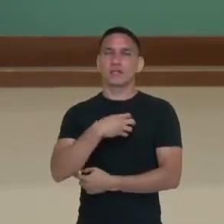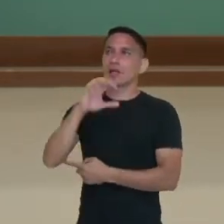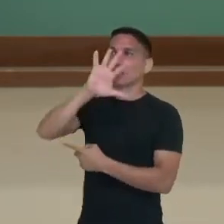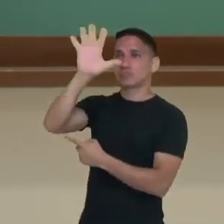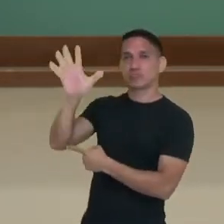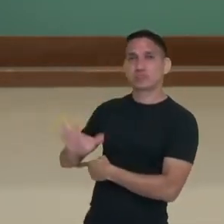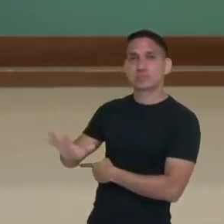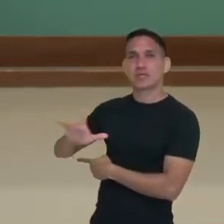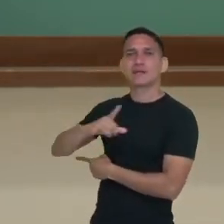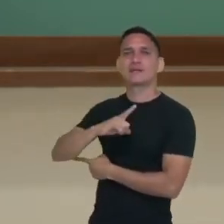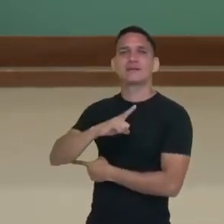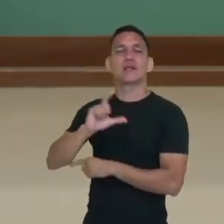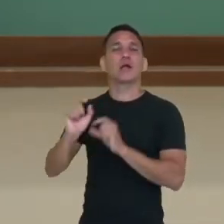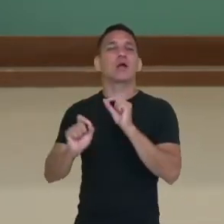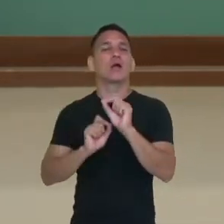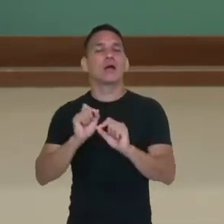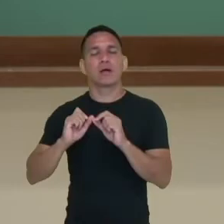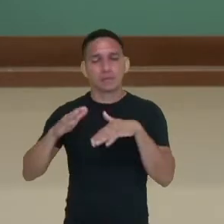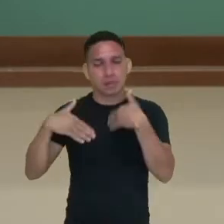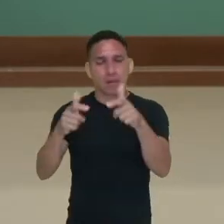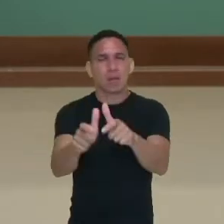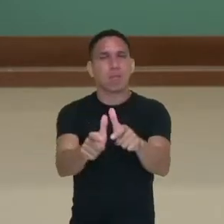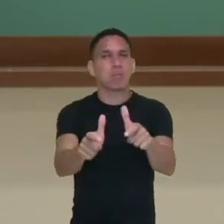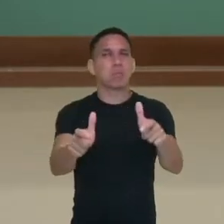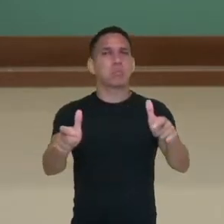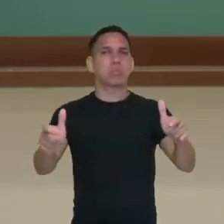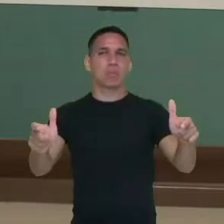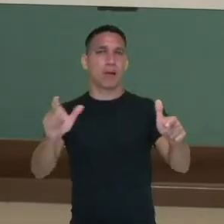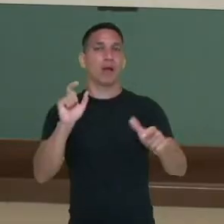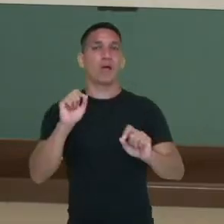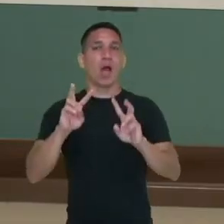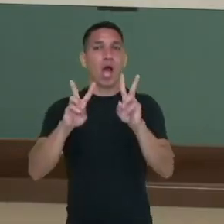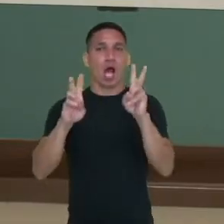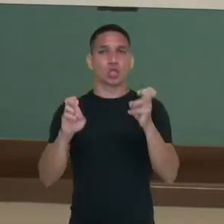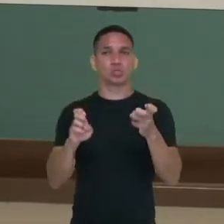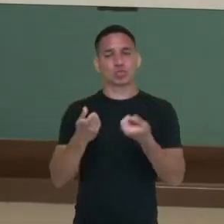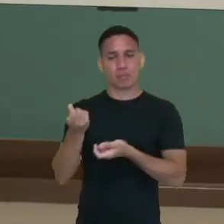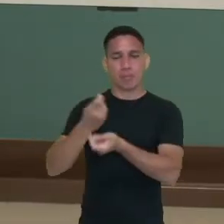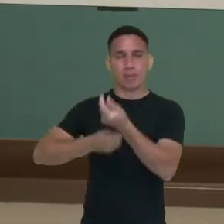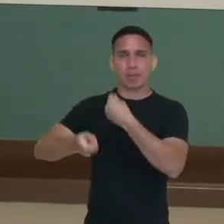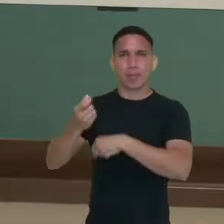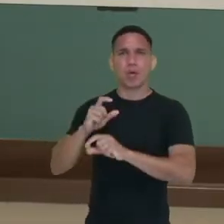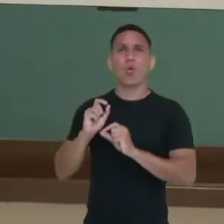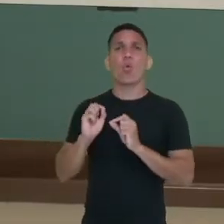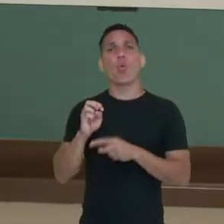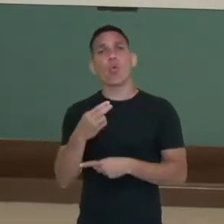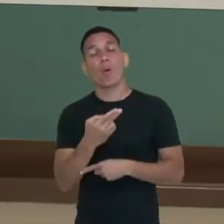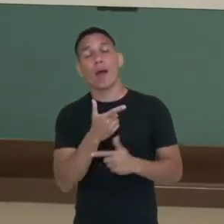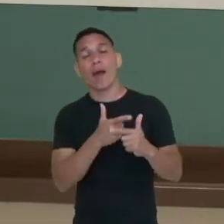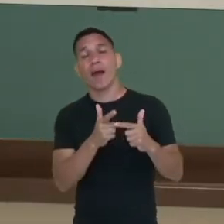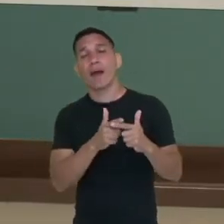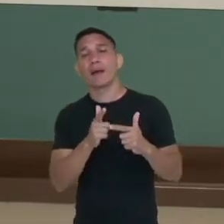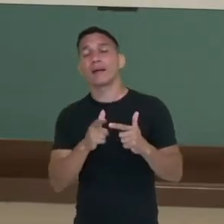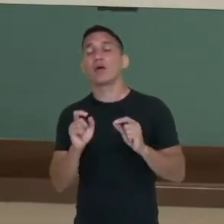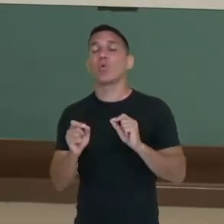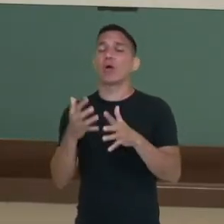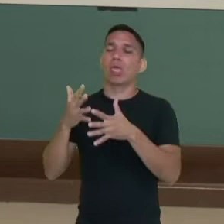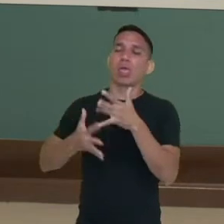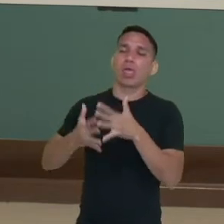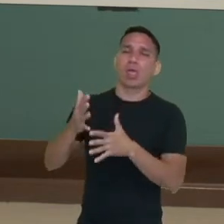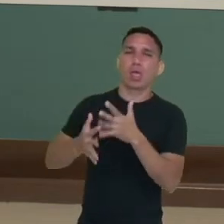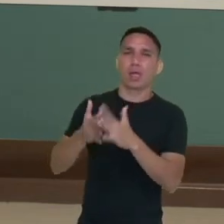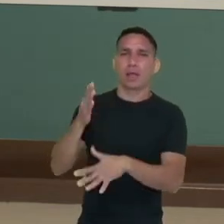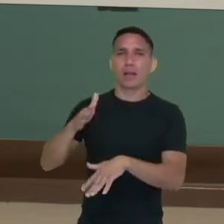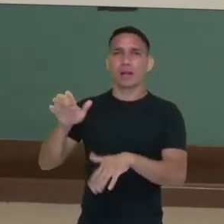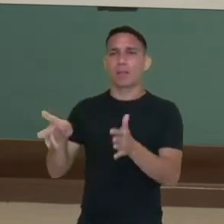africano, né, vem crescendo, né, na questão da economia, o que vem atrapalhando, né, a